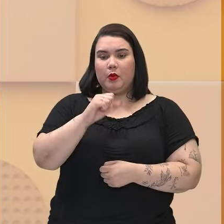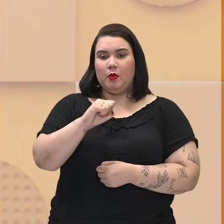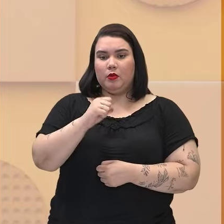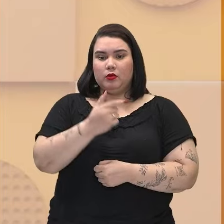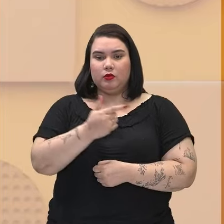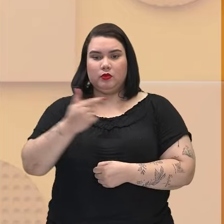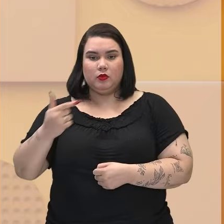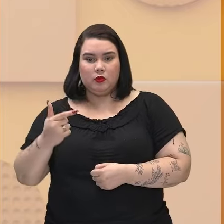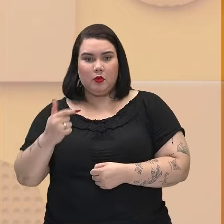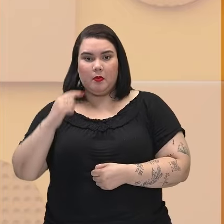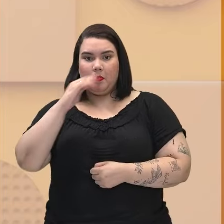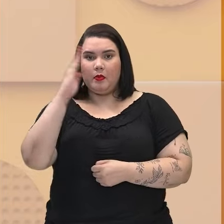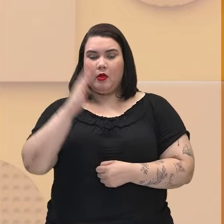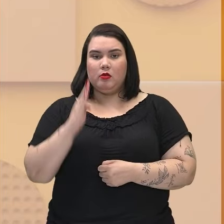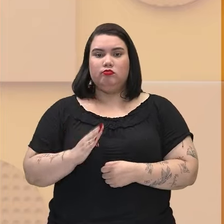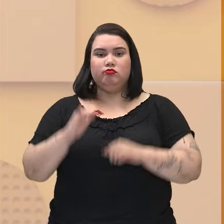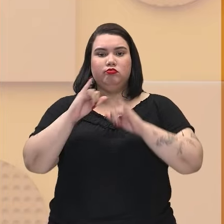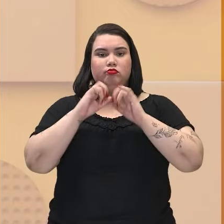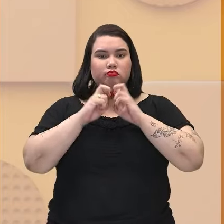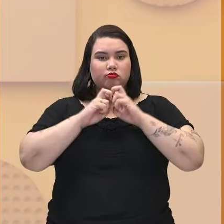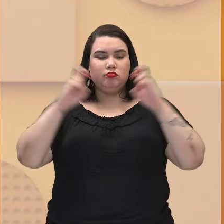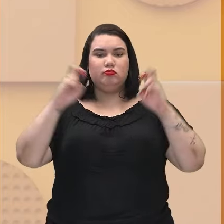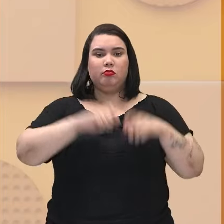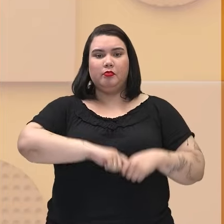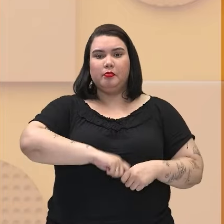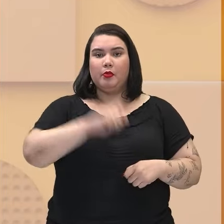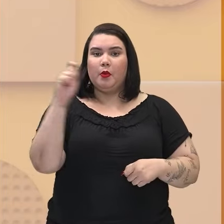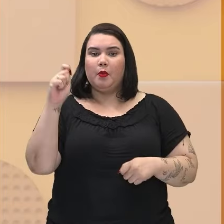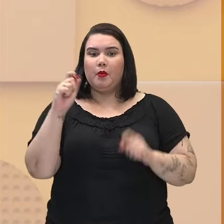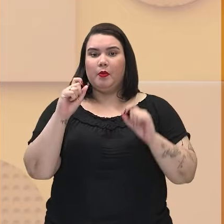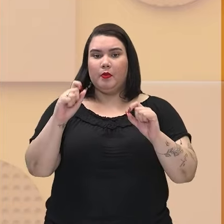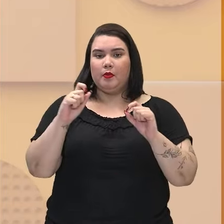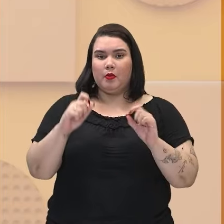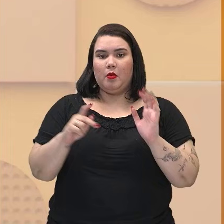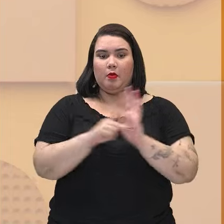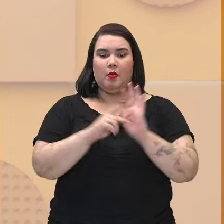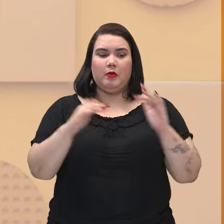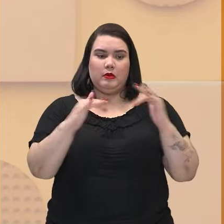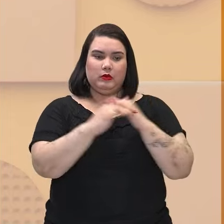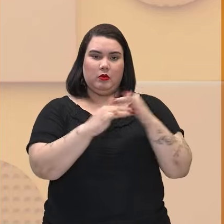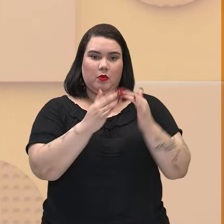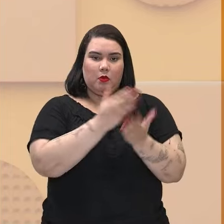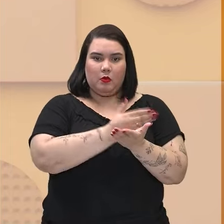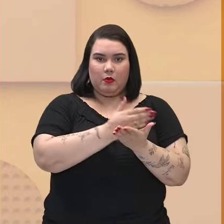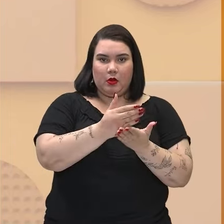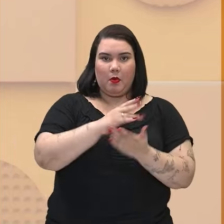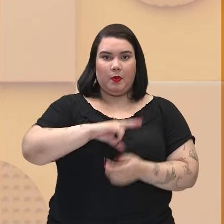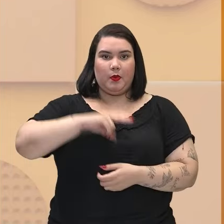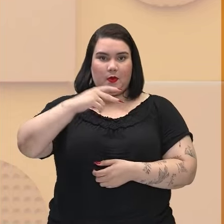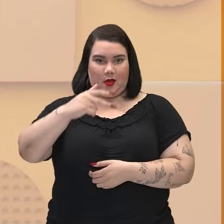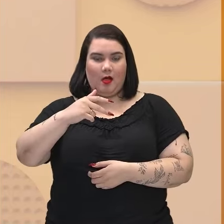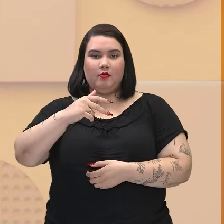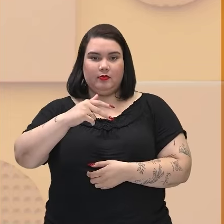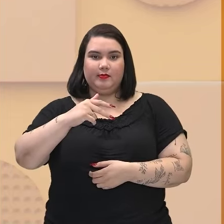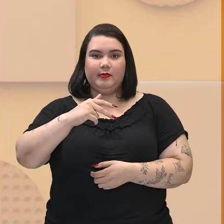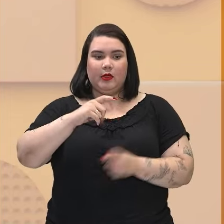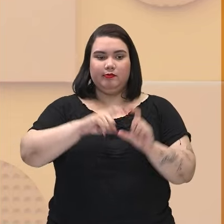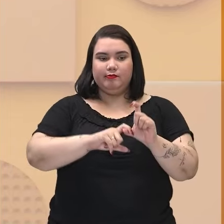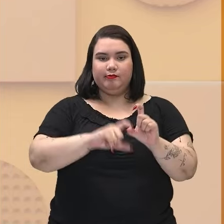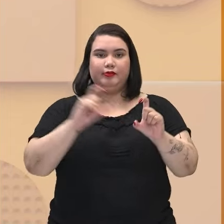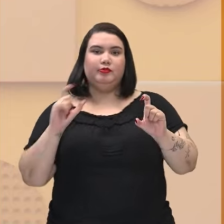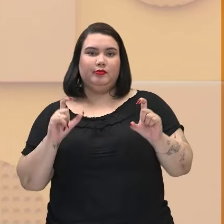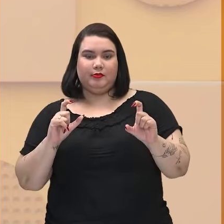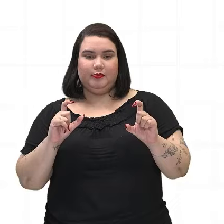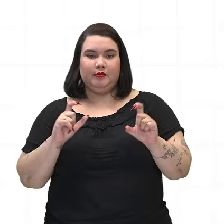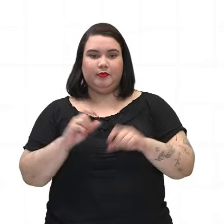Brasil declarar a sua independência de quem? Da sua metrópole, que era Portugal. Então, vamos lá.